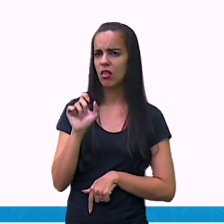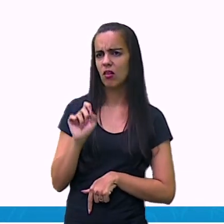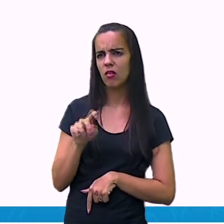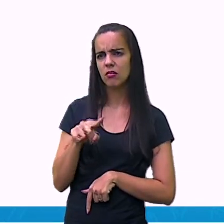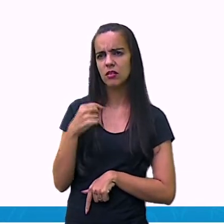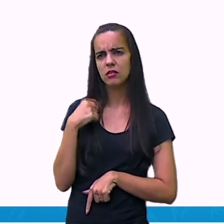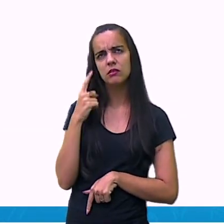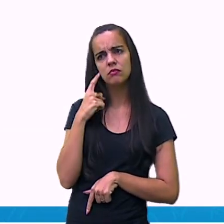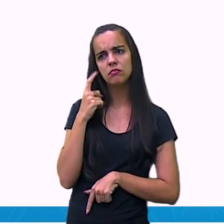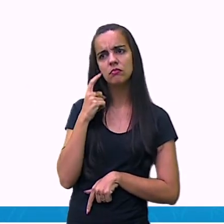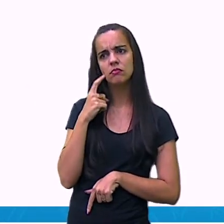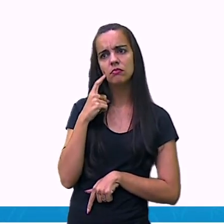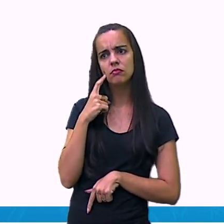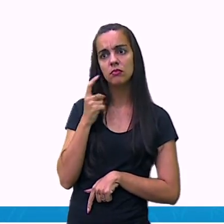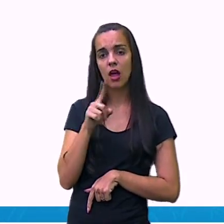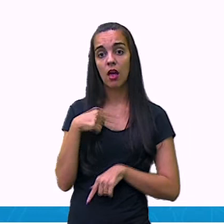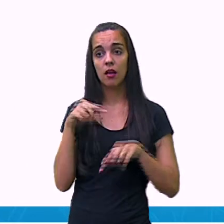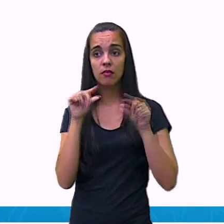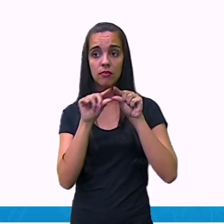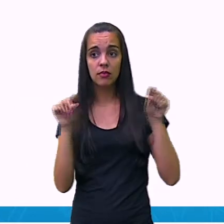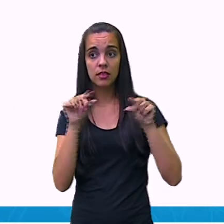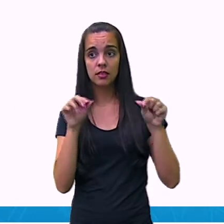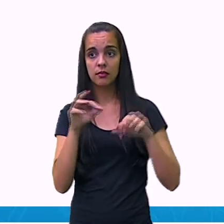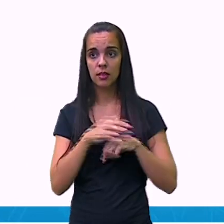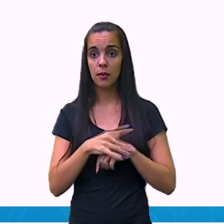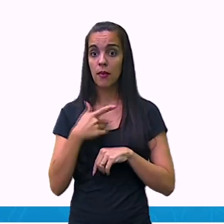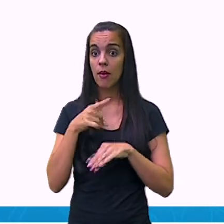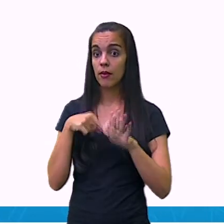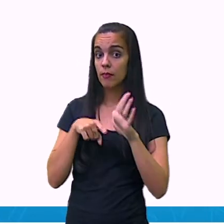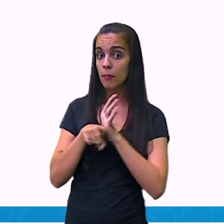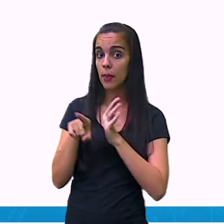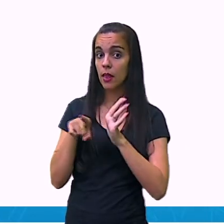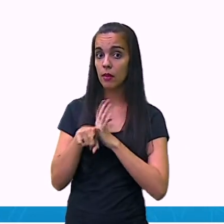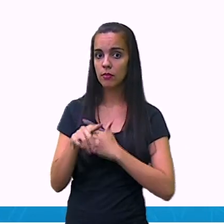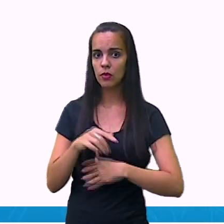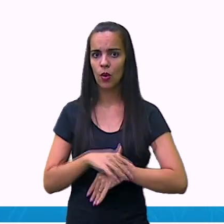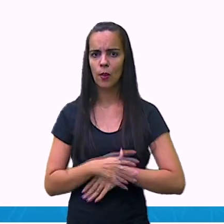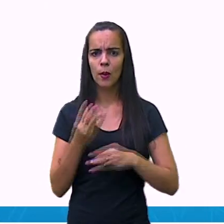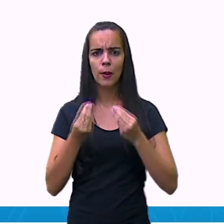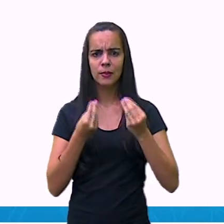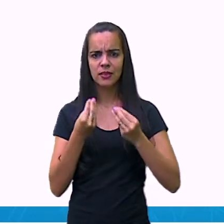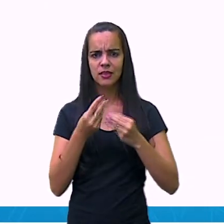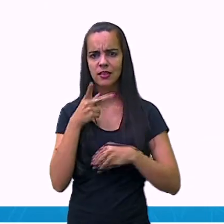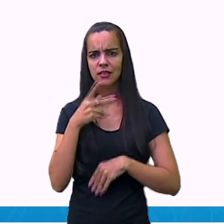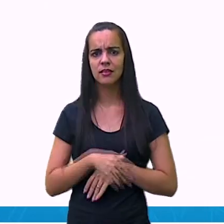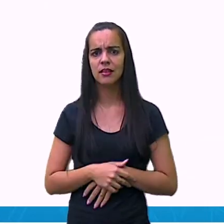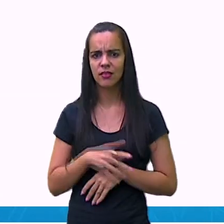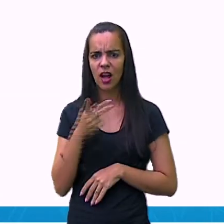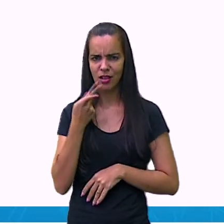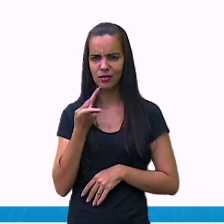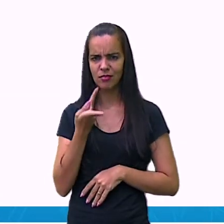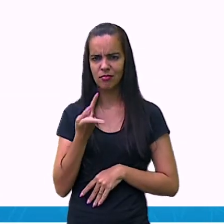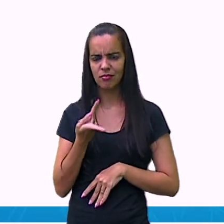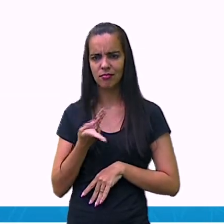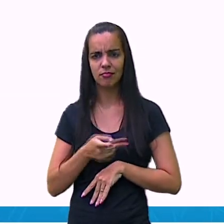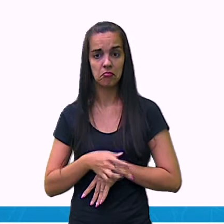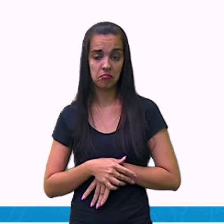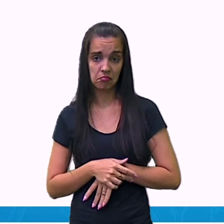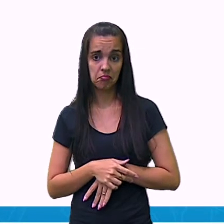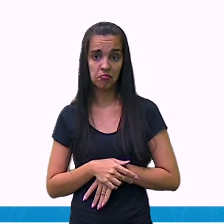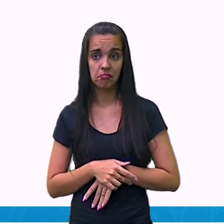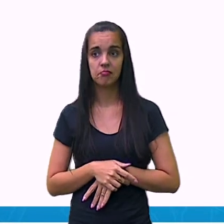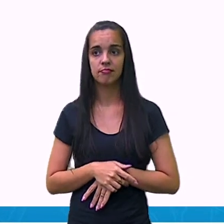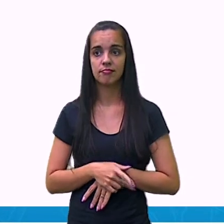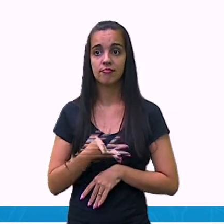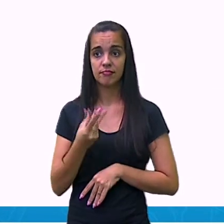isso mesmo, é aquela frase que faz uma pergunta. Como seria ficar falante? Eu estou